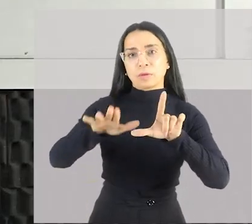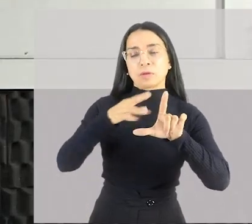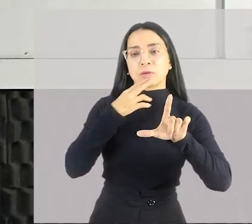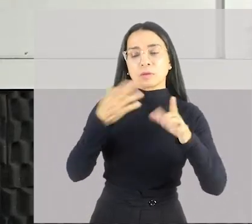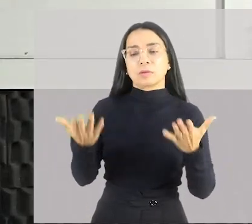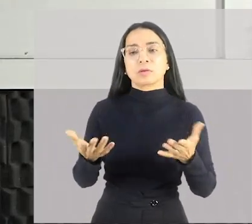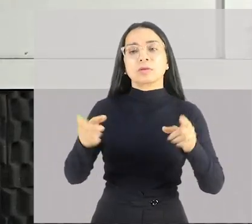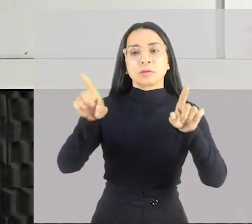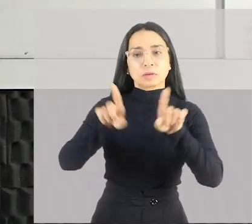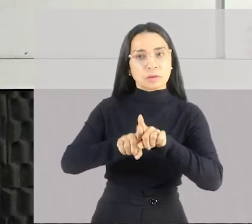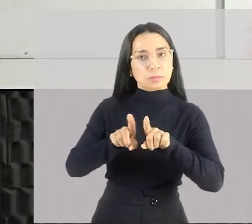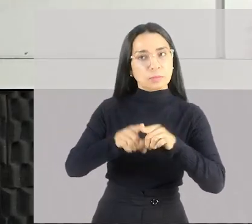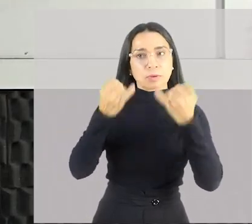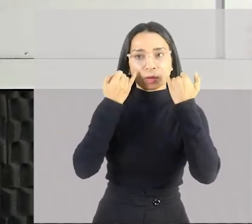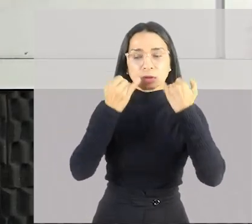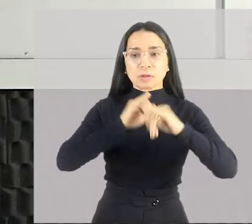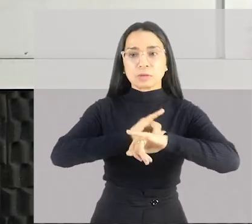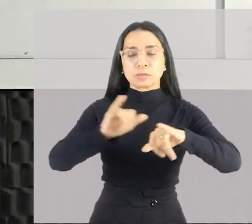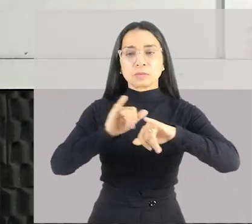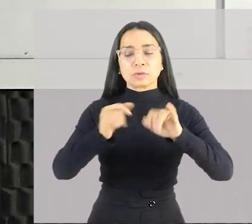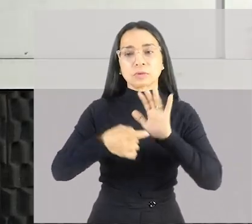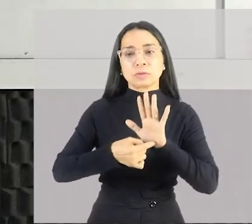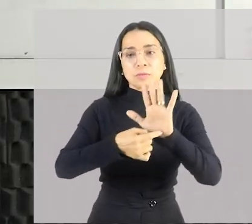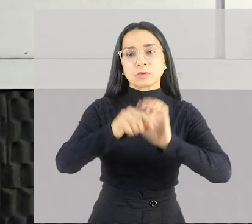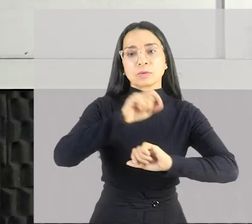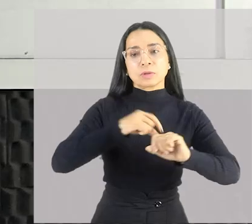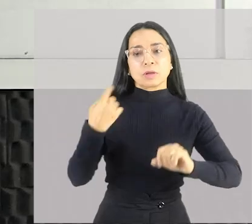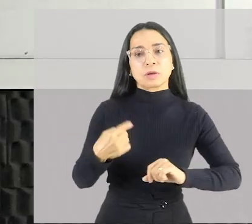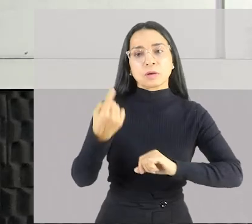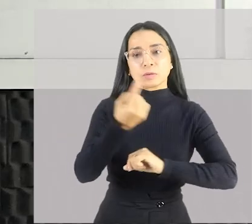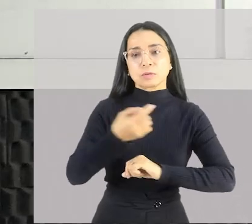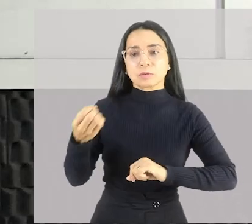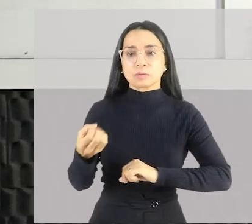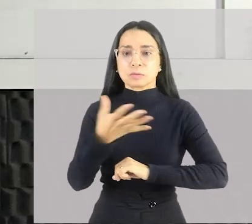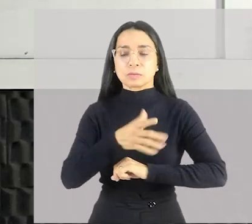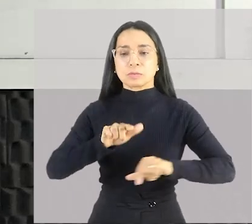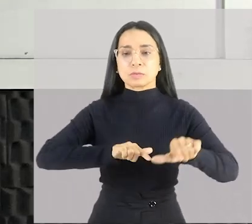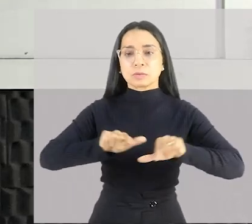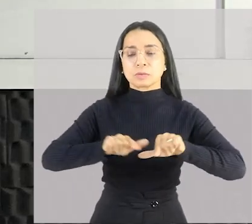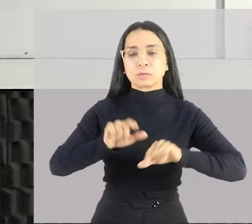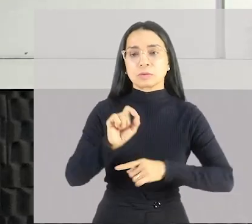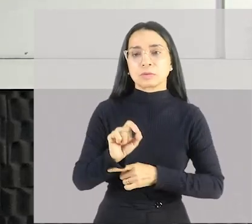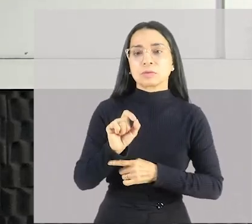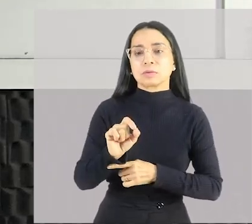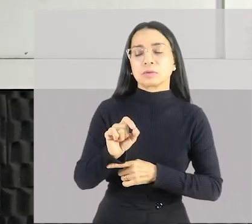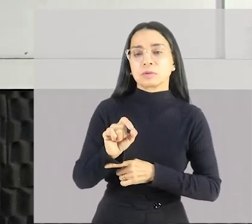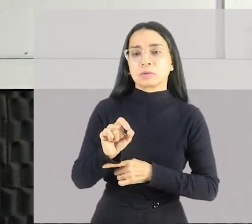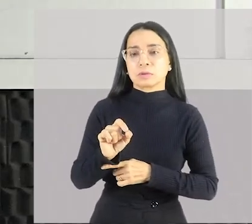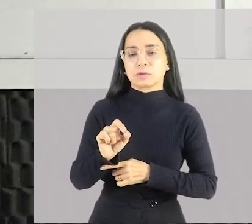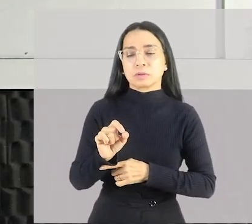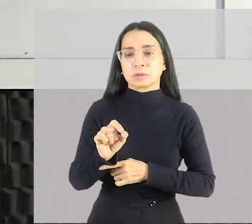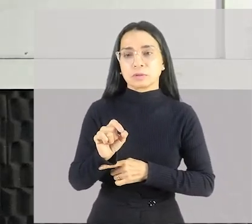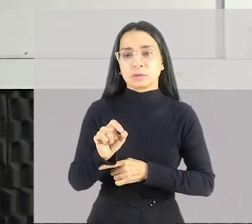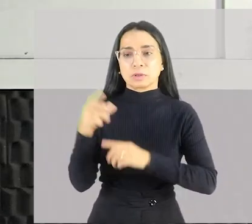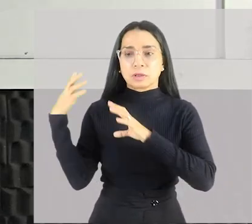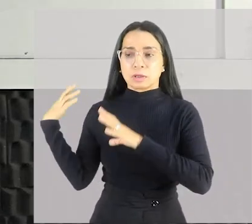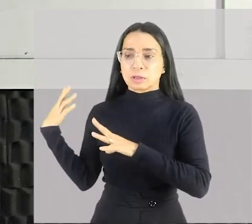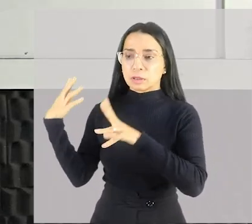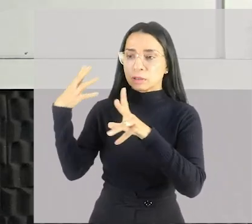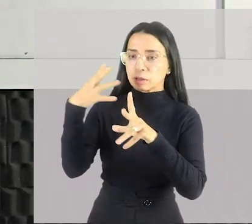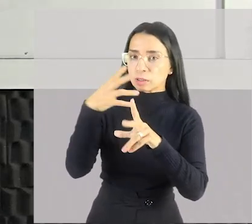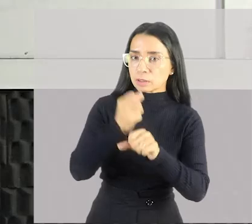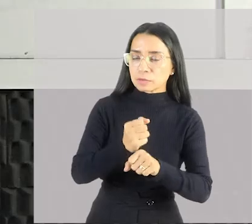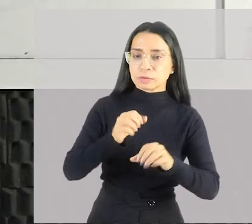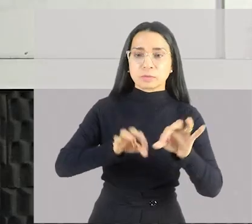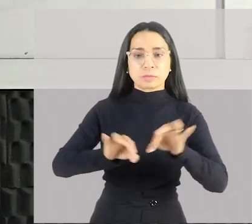lá nós vamos divulgar nós vamos mostrar para vocês o nosso novo trabalho né que é esse essa revisão né